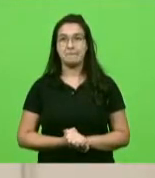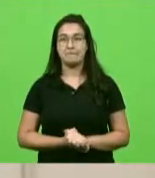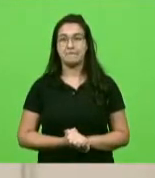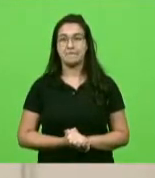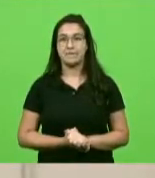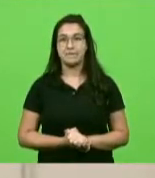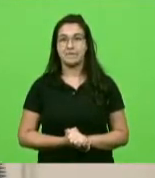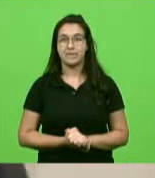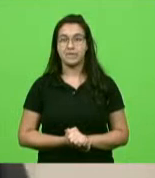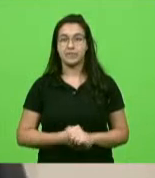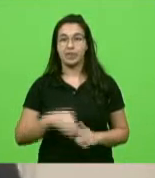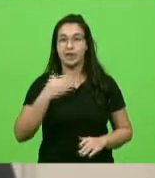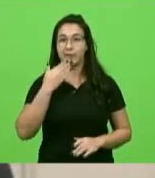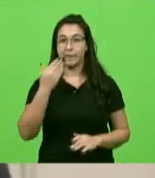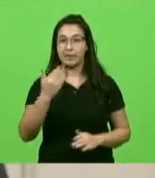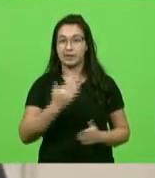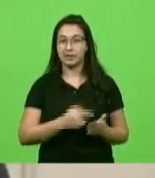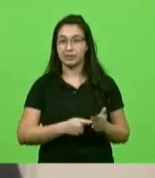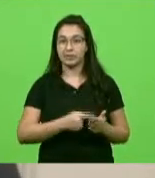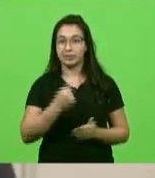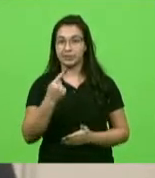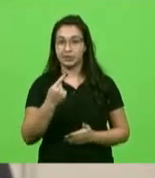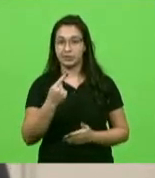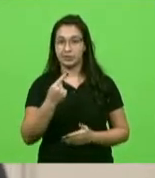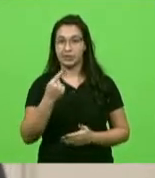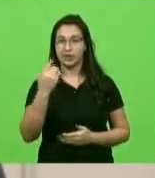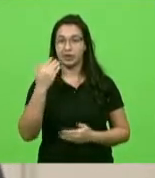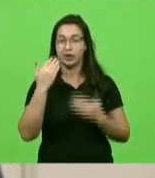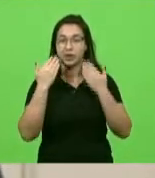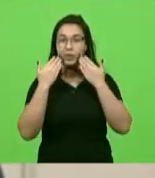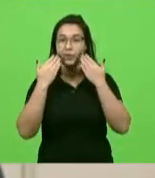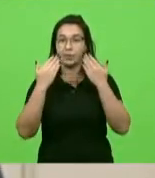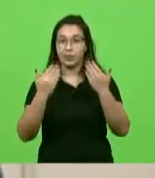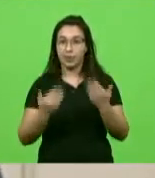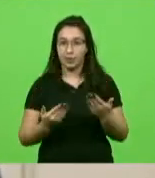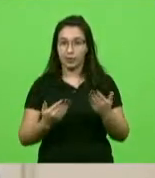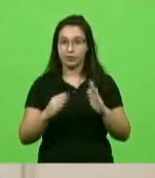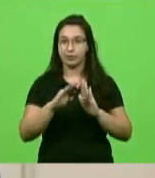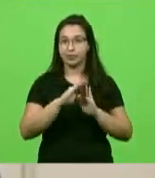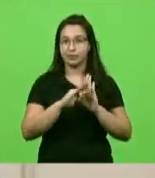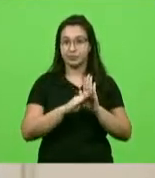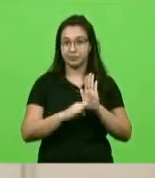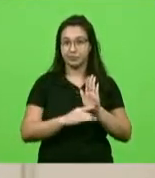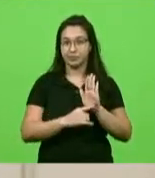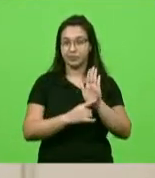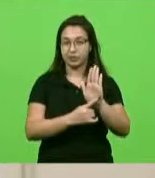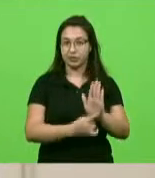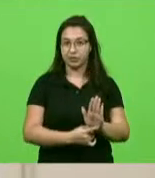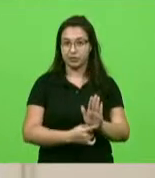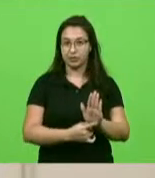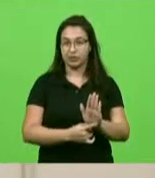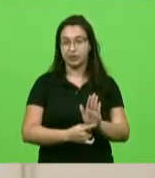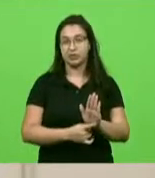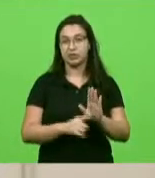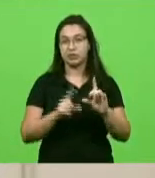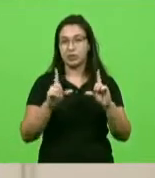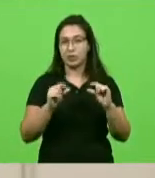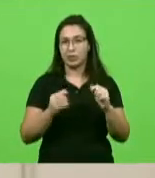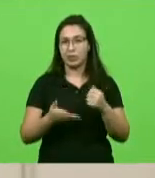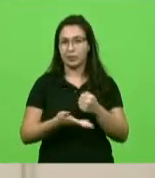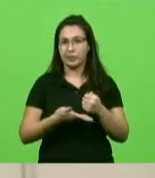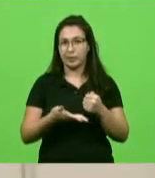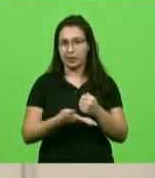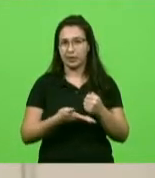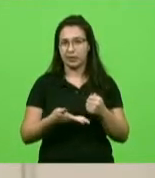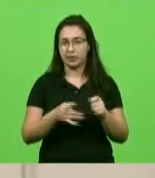A petição inicial apresenta a descrição dos fatos que delimitam o objeto da denúncia, a qualificação mínima dos representados